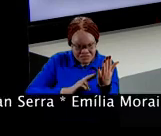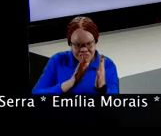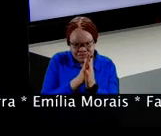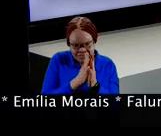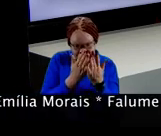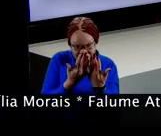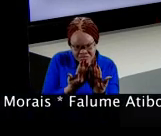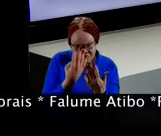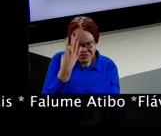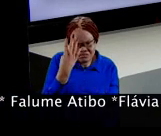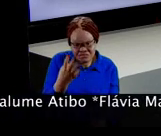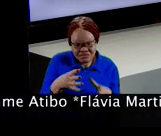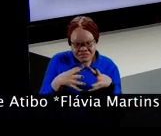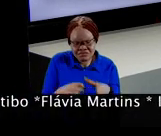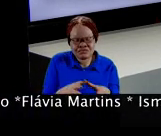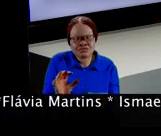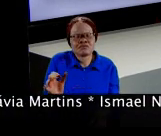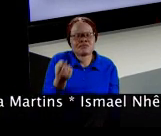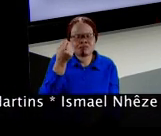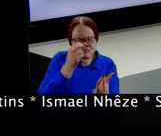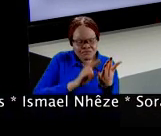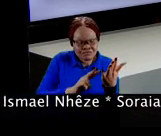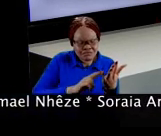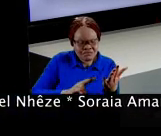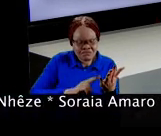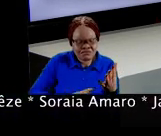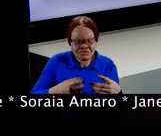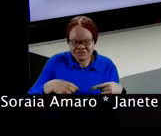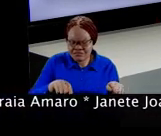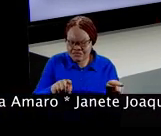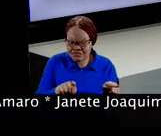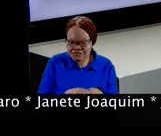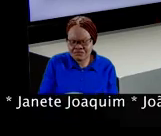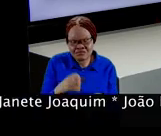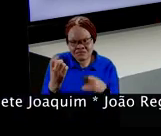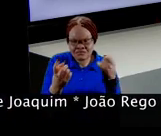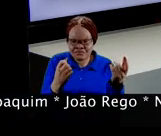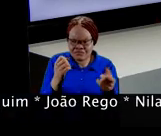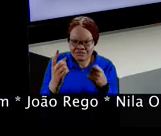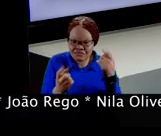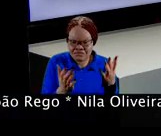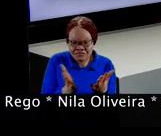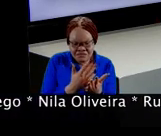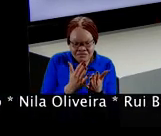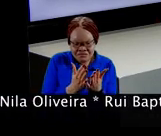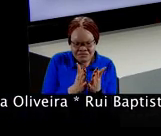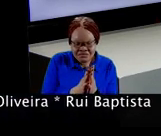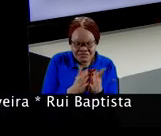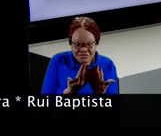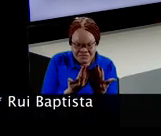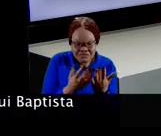leituras do vosso manual da 4ª classe podem em alguns livrinhos de